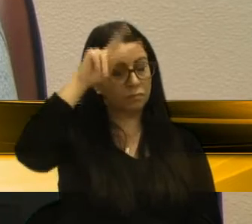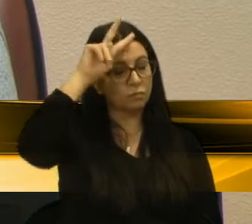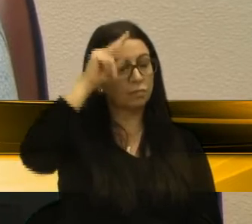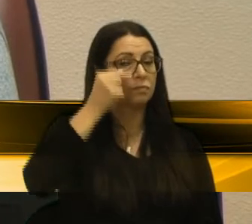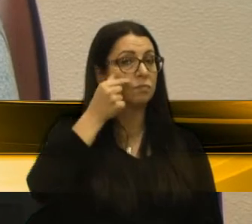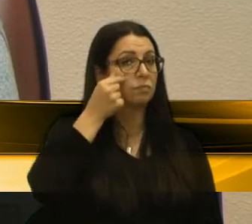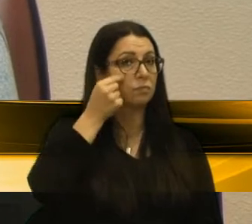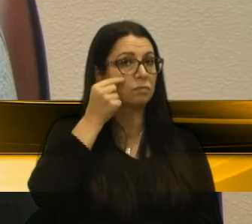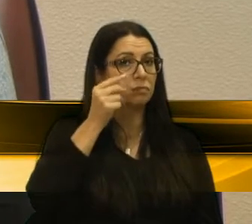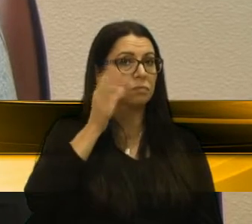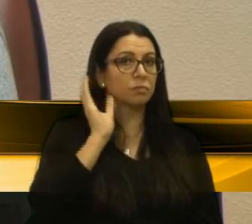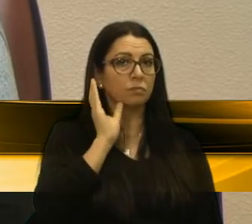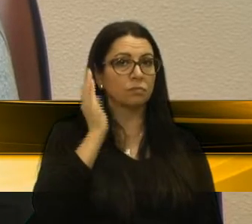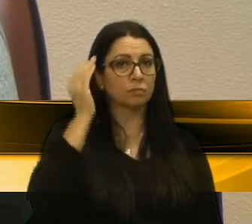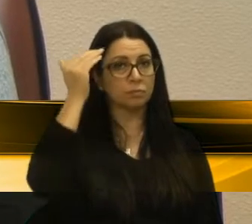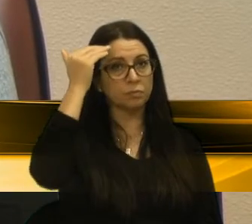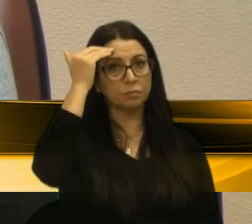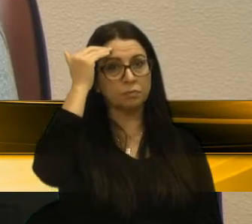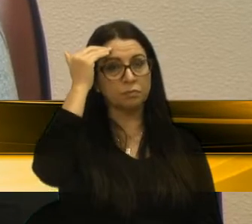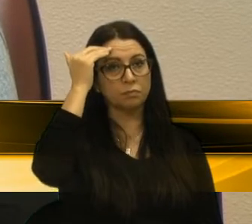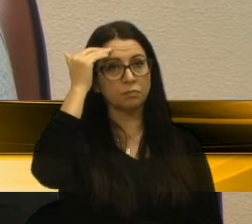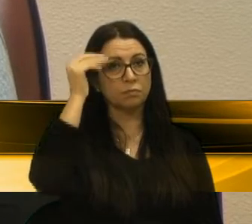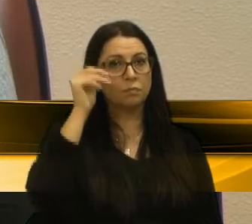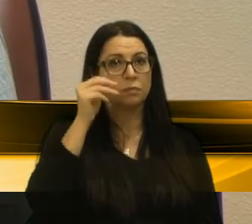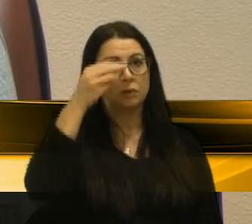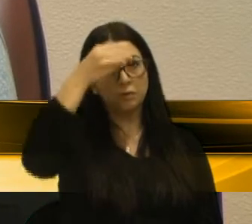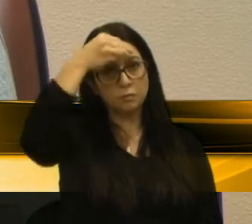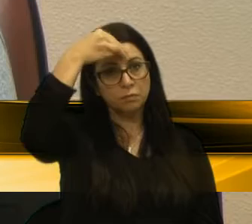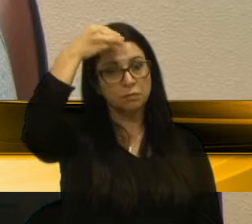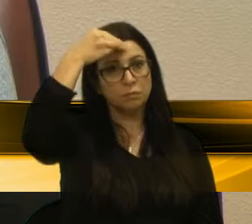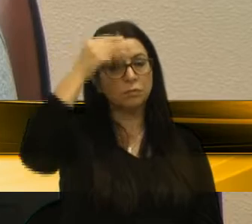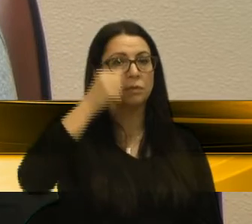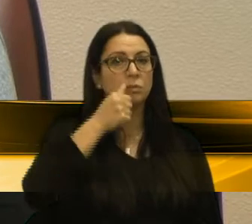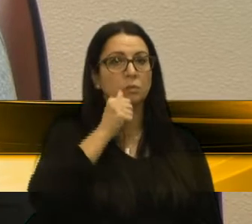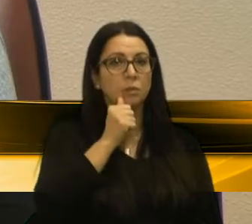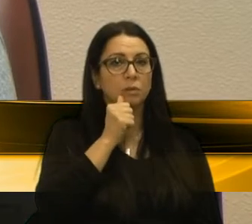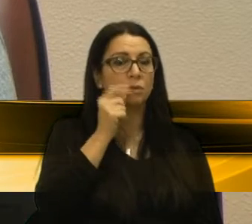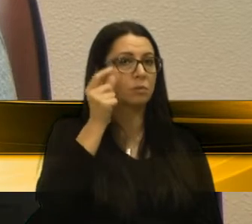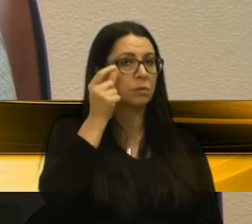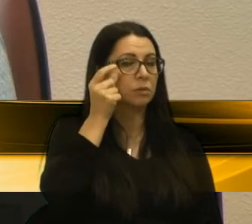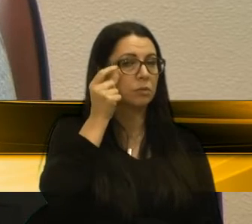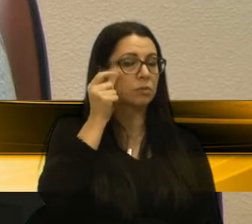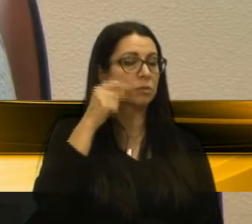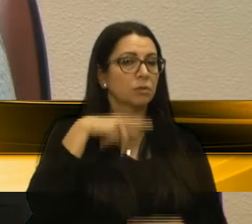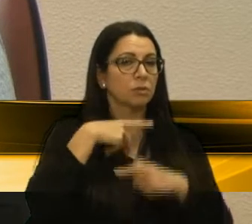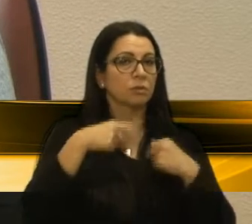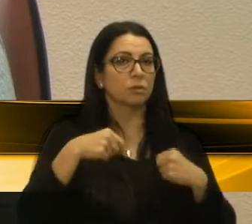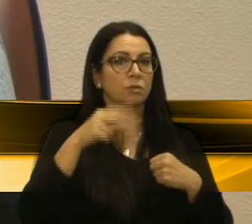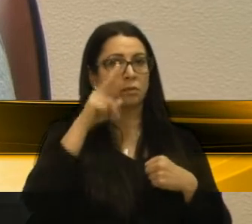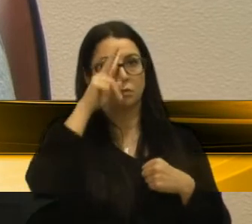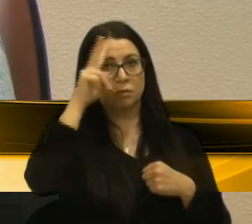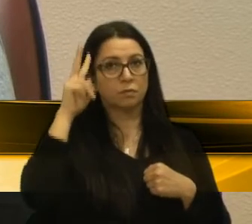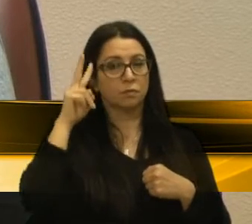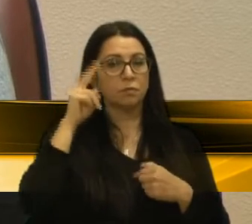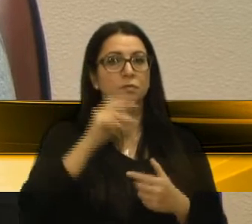Frisso e Felipe Grimermaier. E ainda Kiko Girardi, Paula Iores, Paulo Périco, Ricardo Daniluz e Velocino